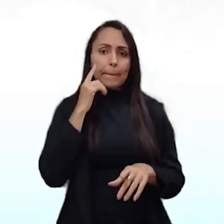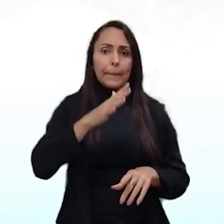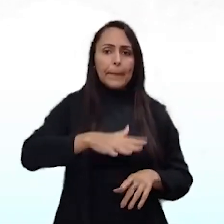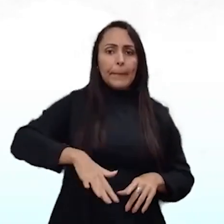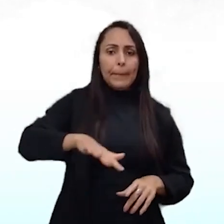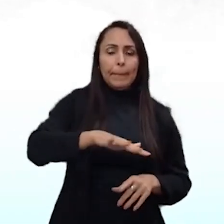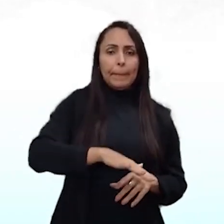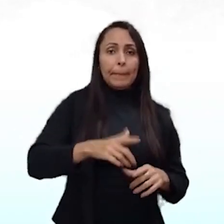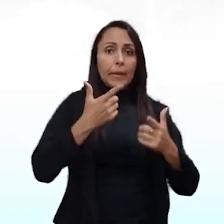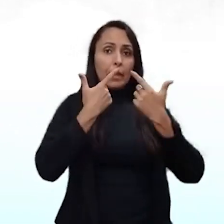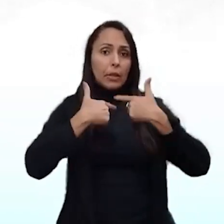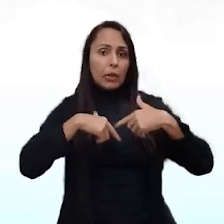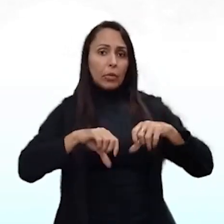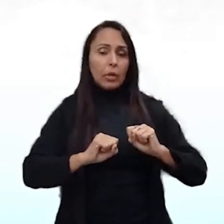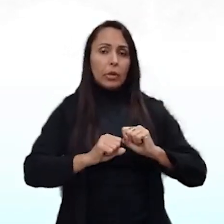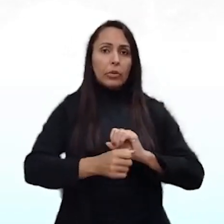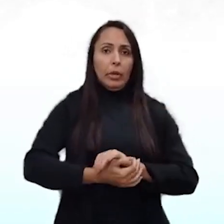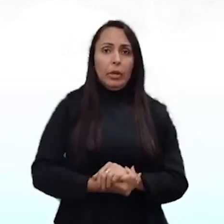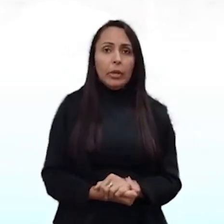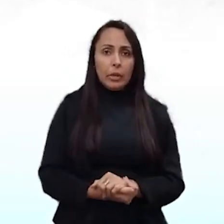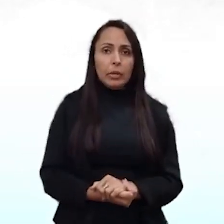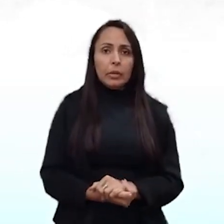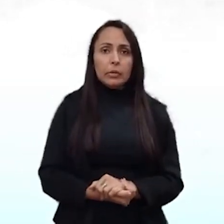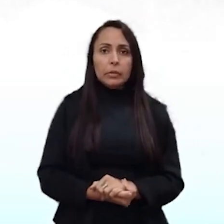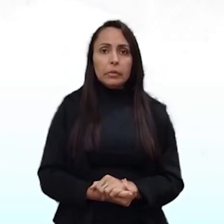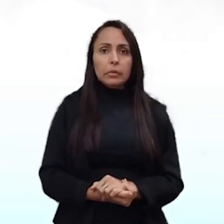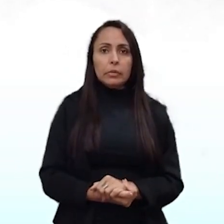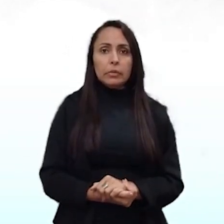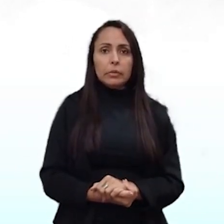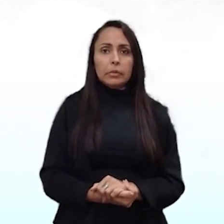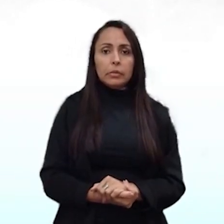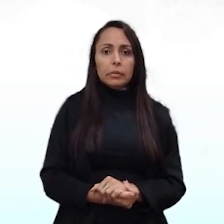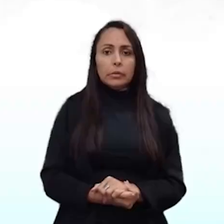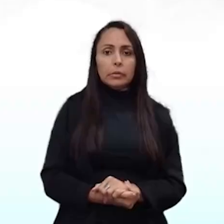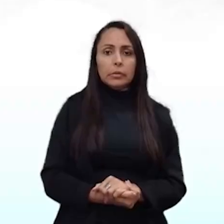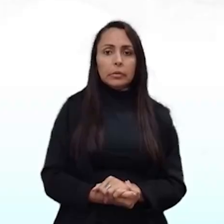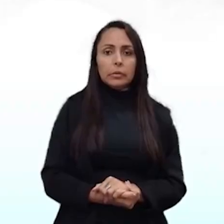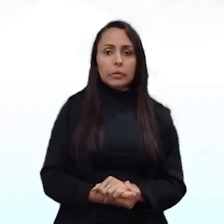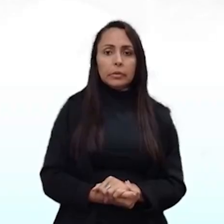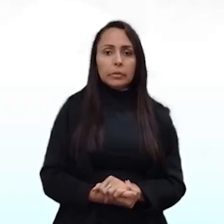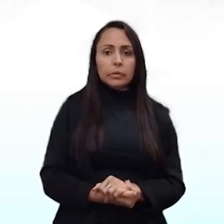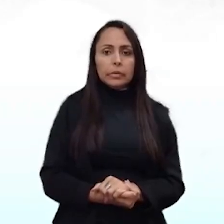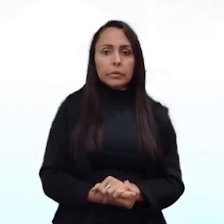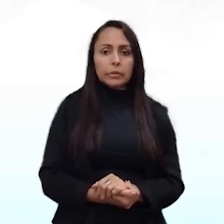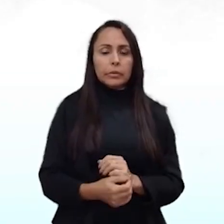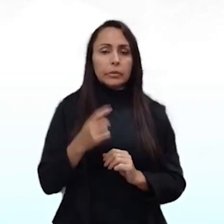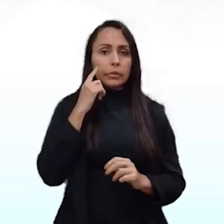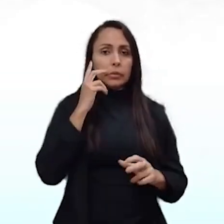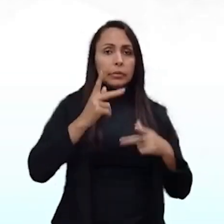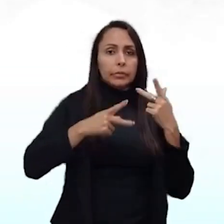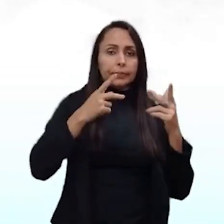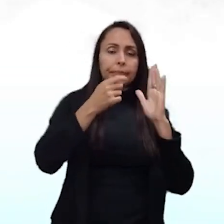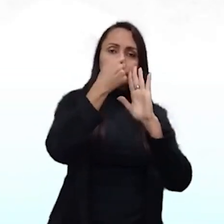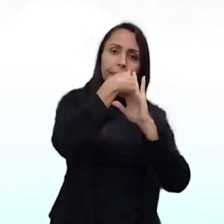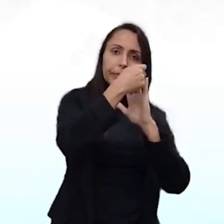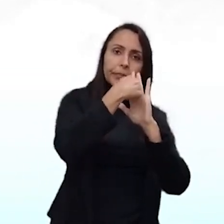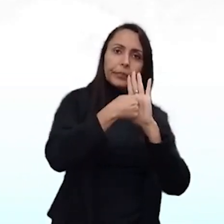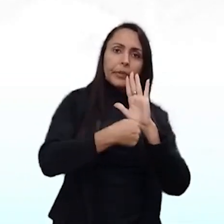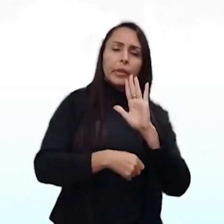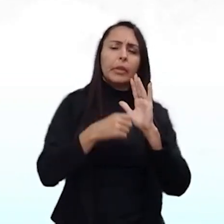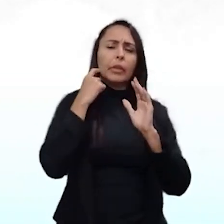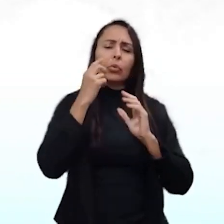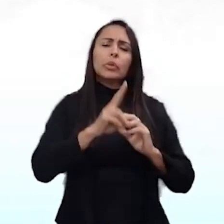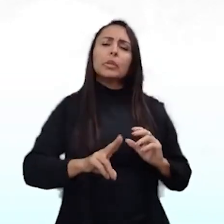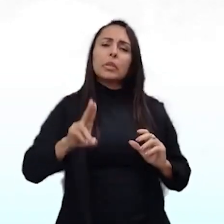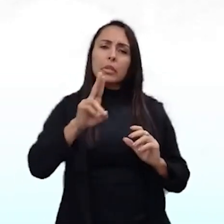questão da linguagem. Então, a fala e a escrita. Ok? Quando se fala, quando se escreve, se utiliza